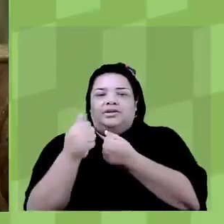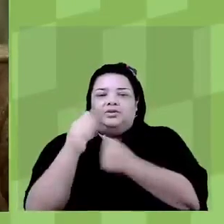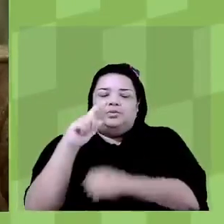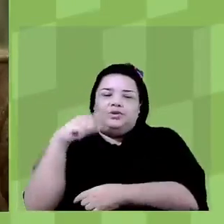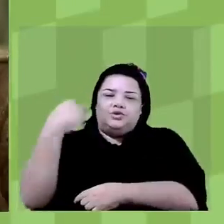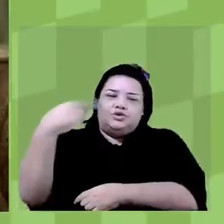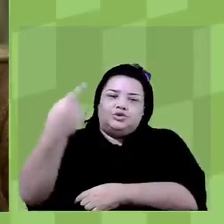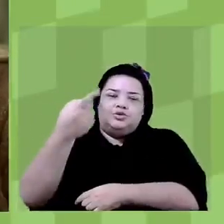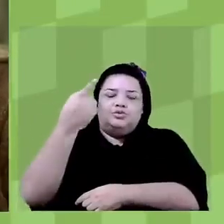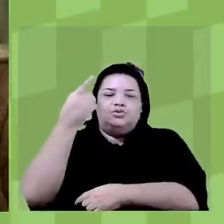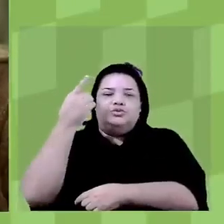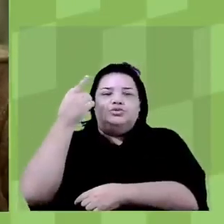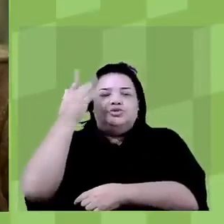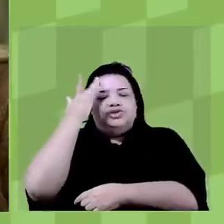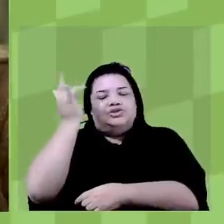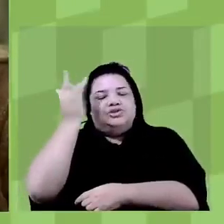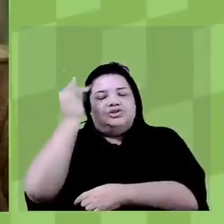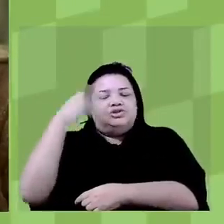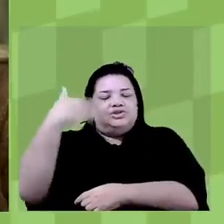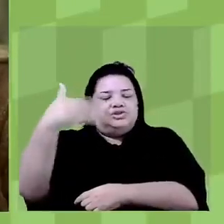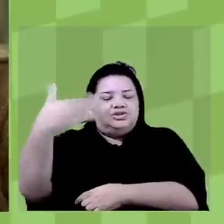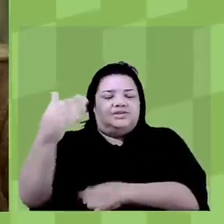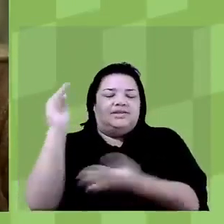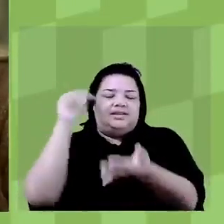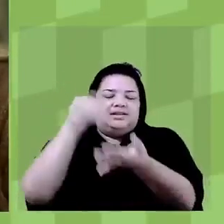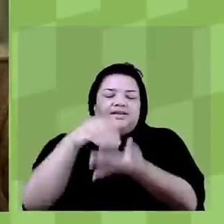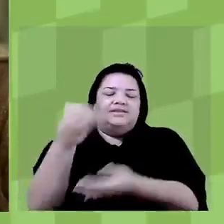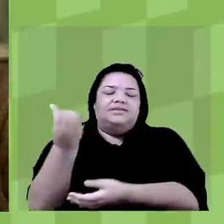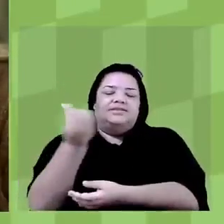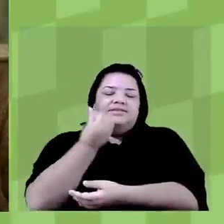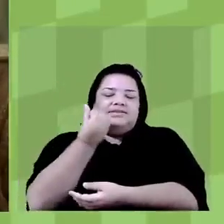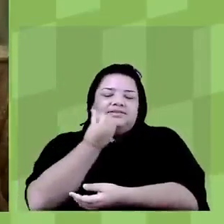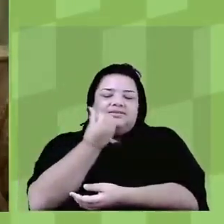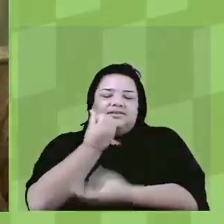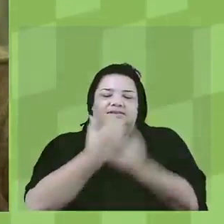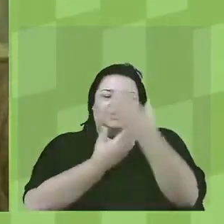do evento que se estendem aí até sexta-feira. Muito obrigada.